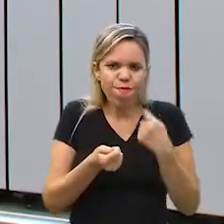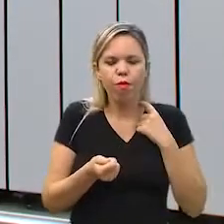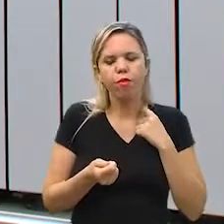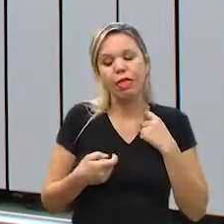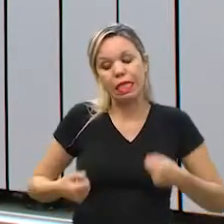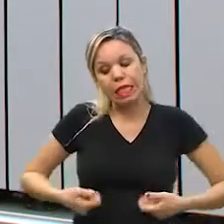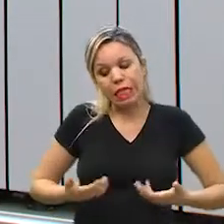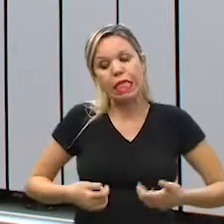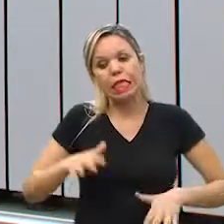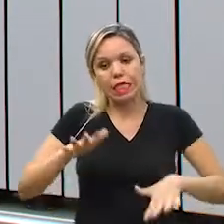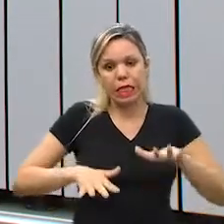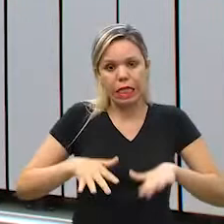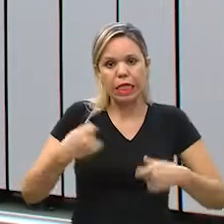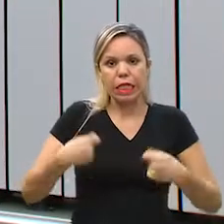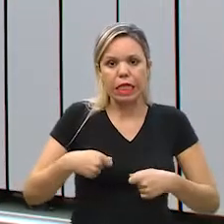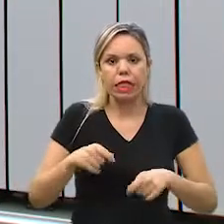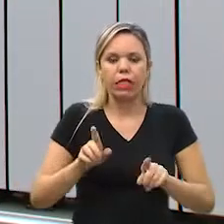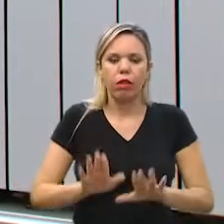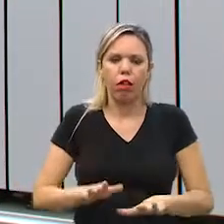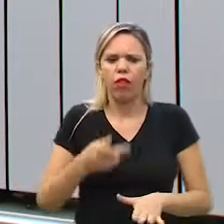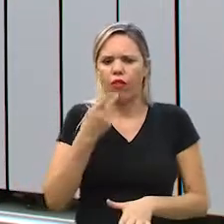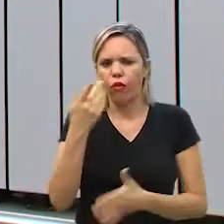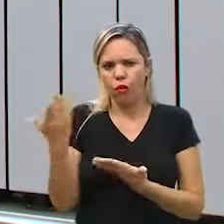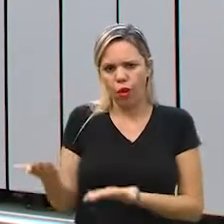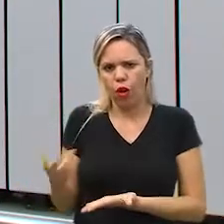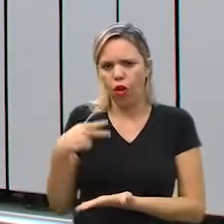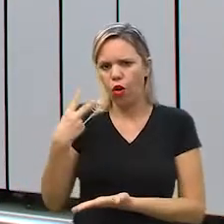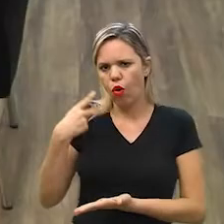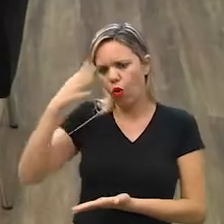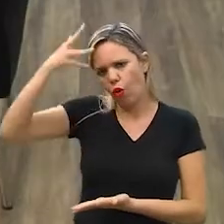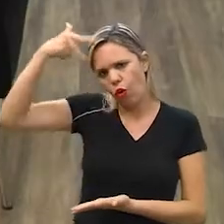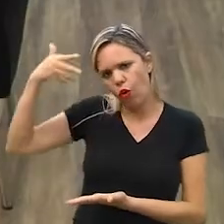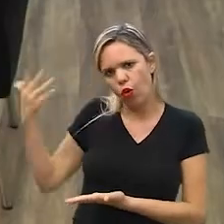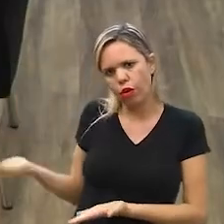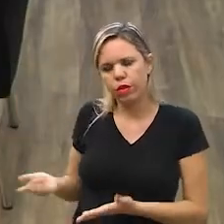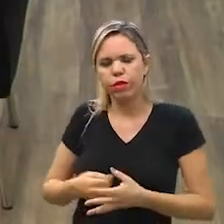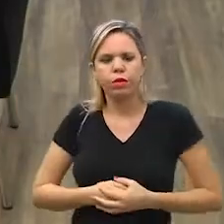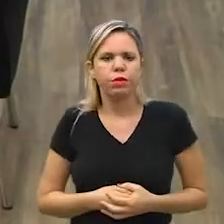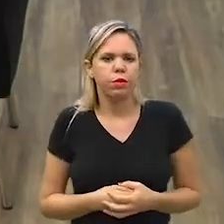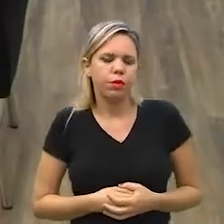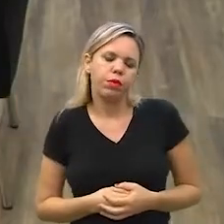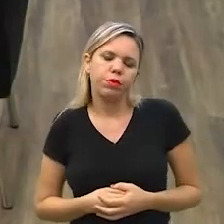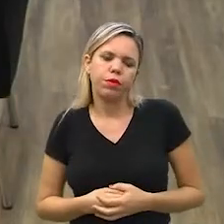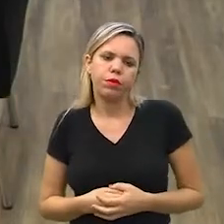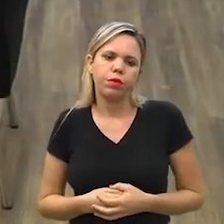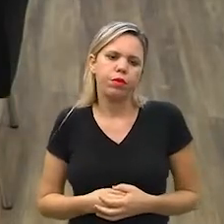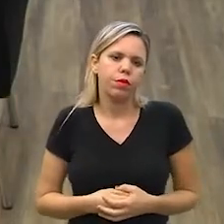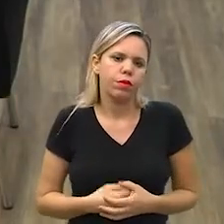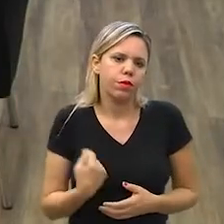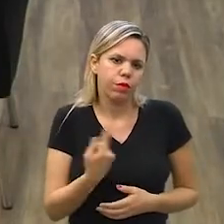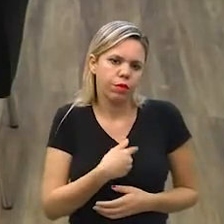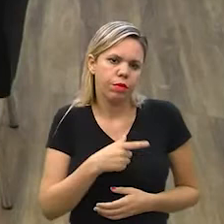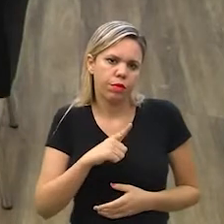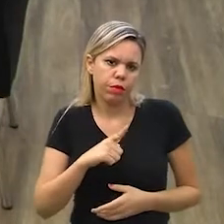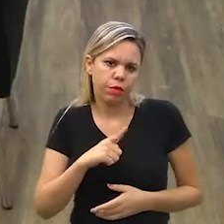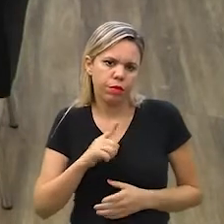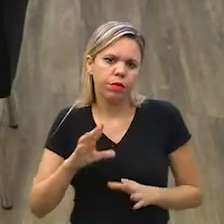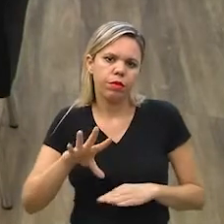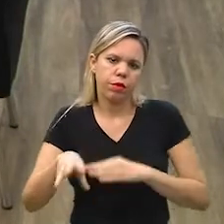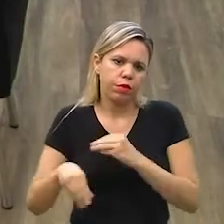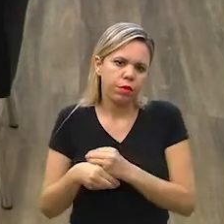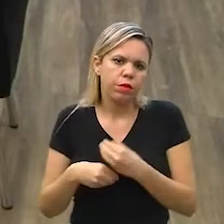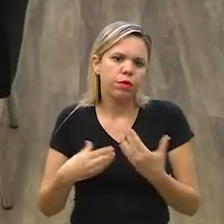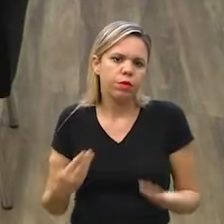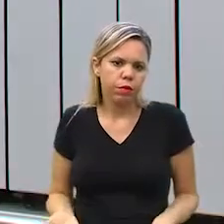seus gastos necessários, foi muito bem falado pelo Rodrigo Farmadic. Nós temos que se